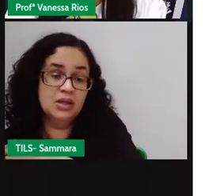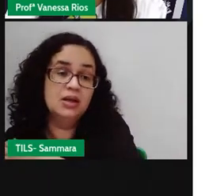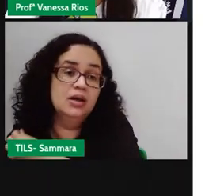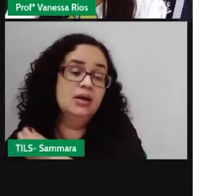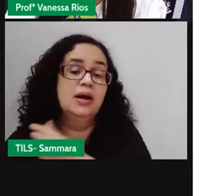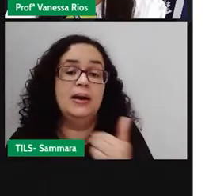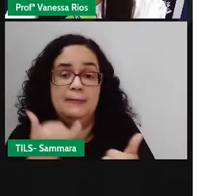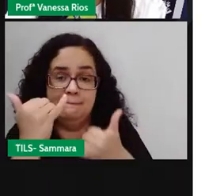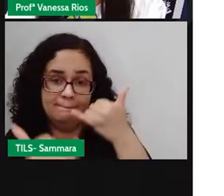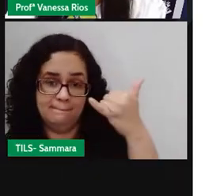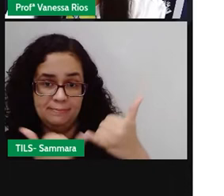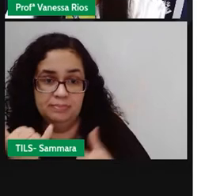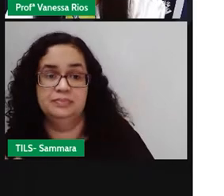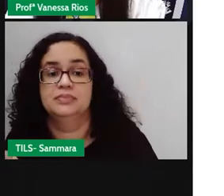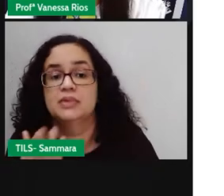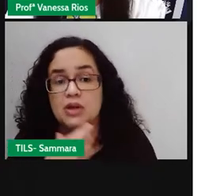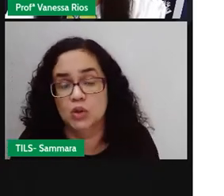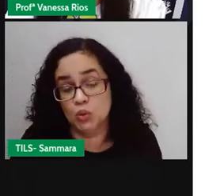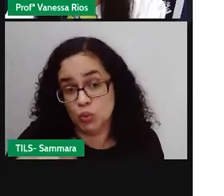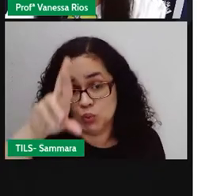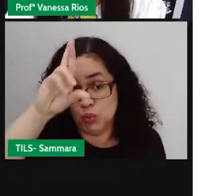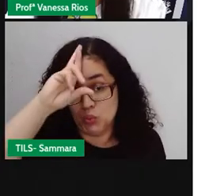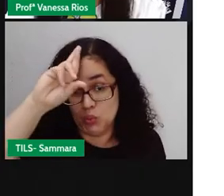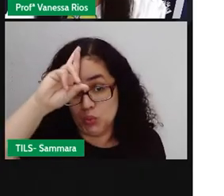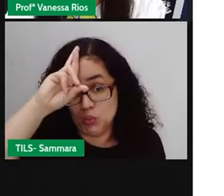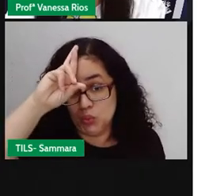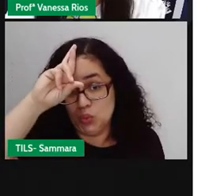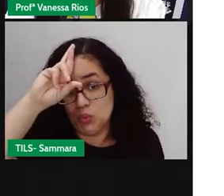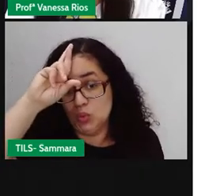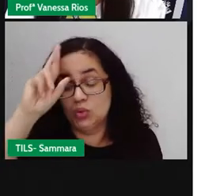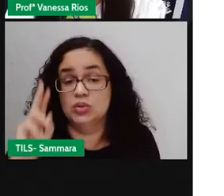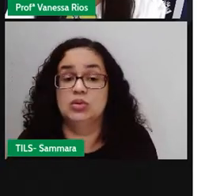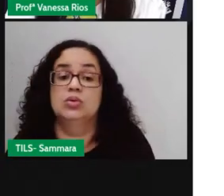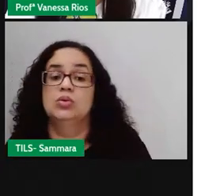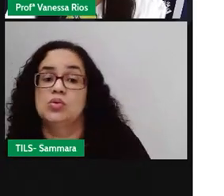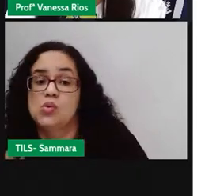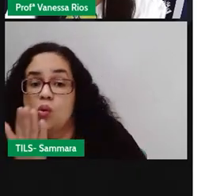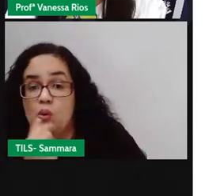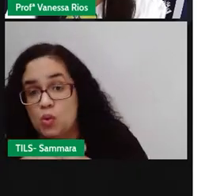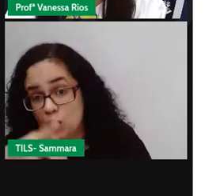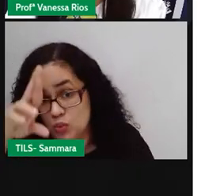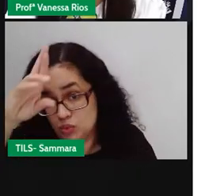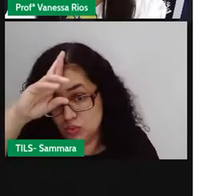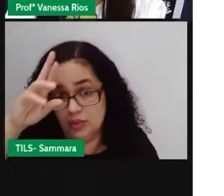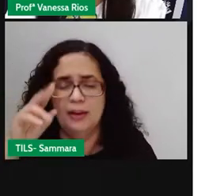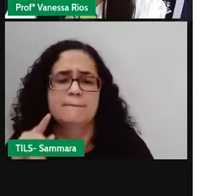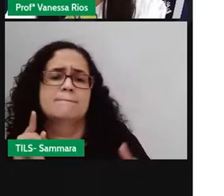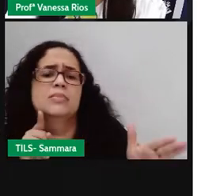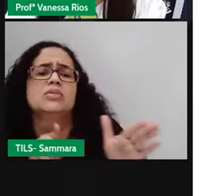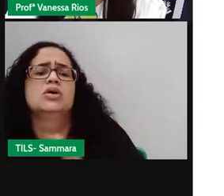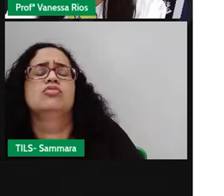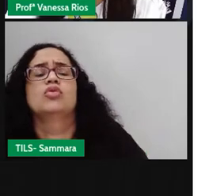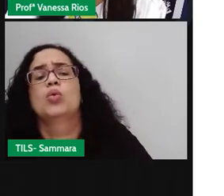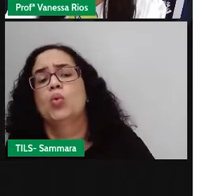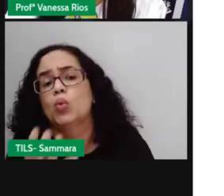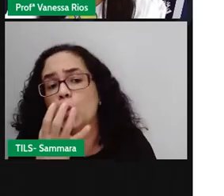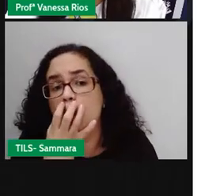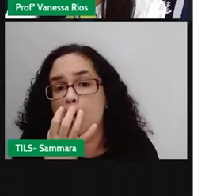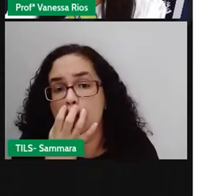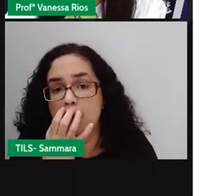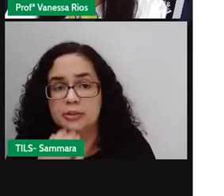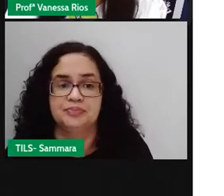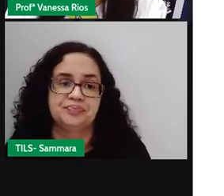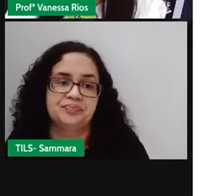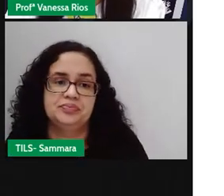brincou bastante e na hora de almoçar, a tia chamou ela, botou o almoço e perguntou onde botava o